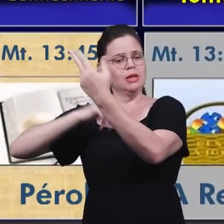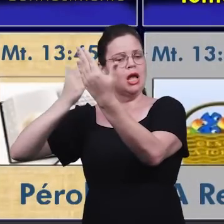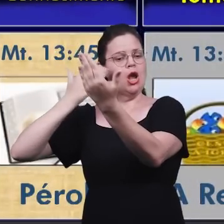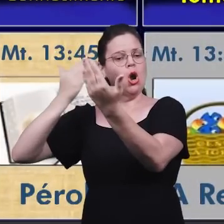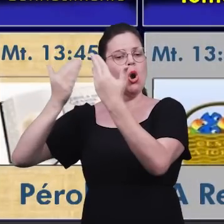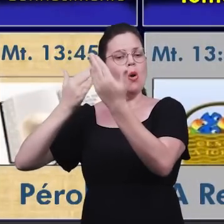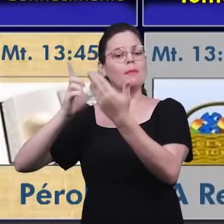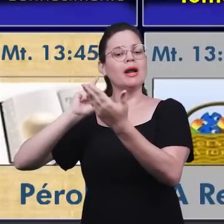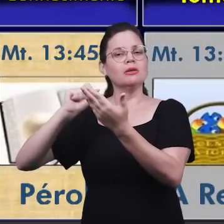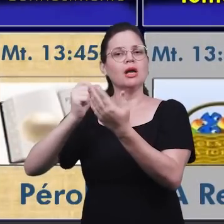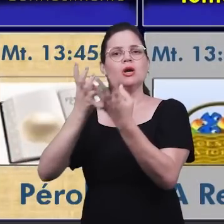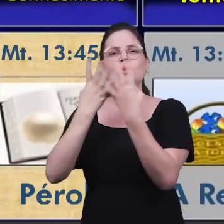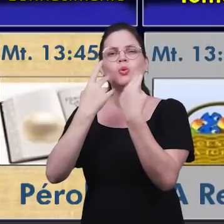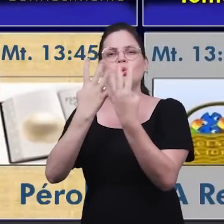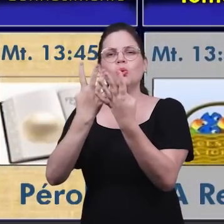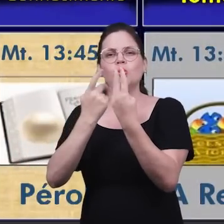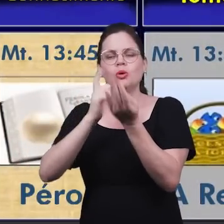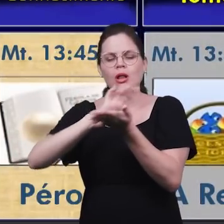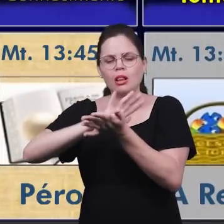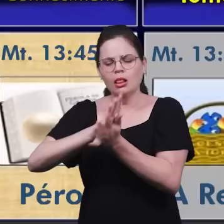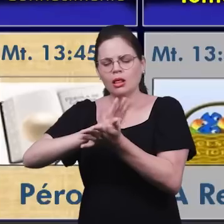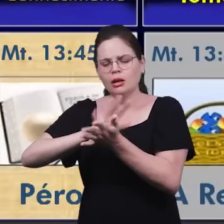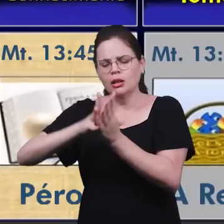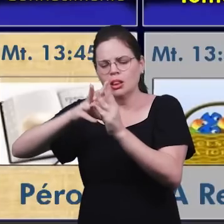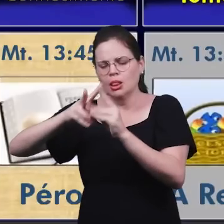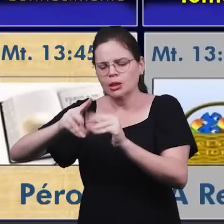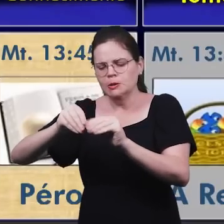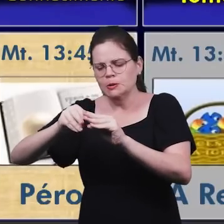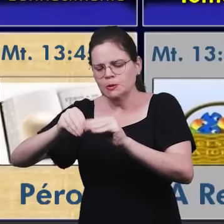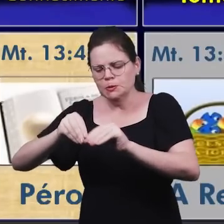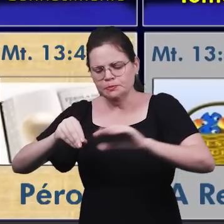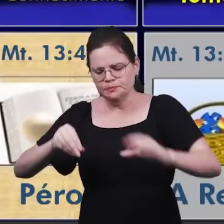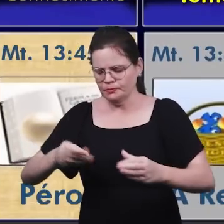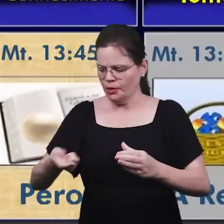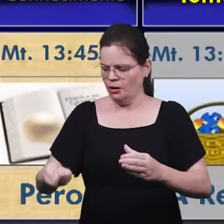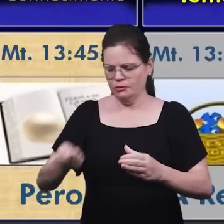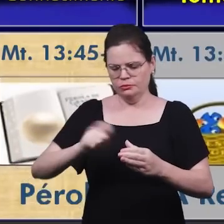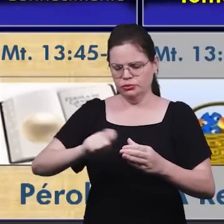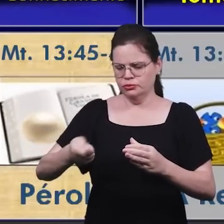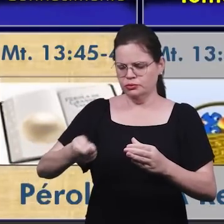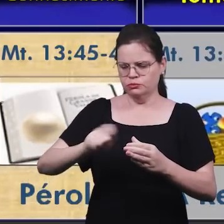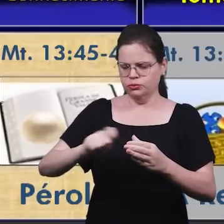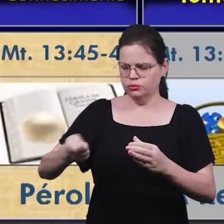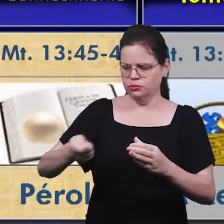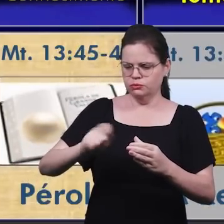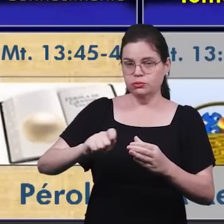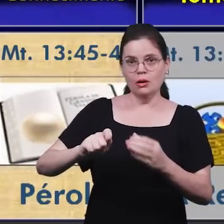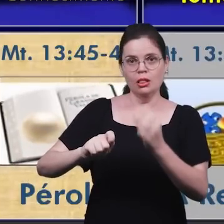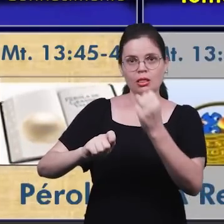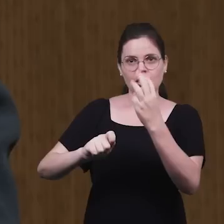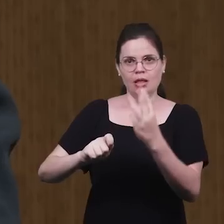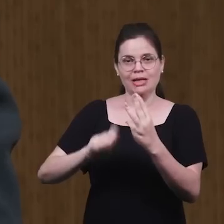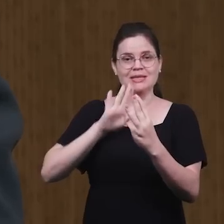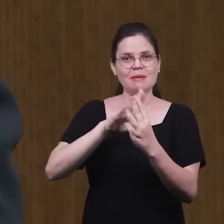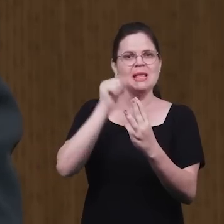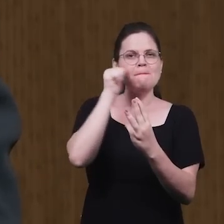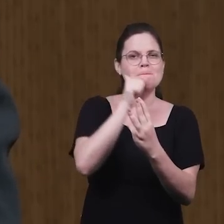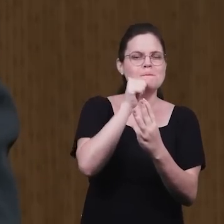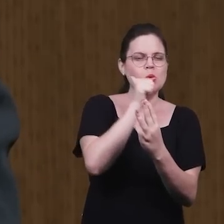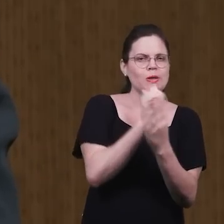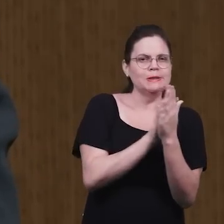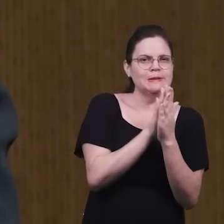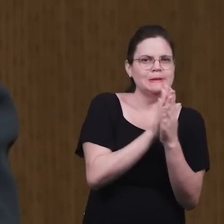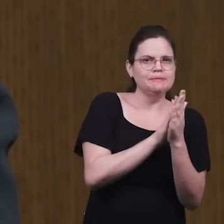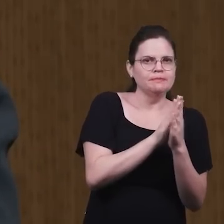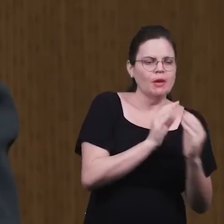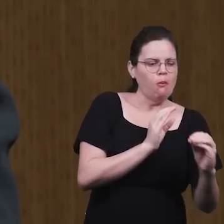massa. Então, isso está relacionado a uma expressão usada pelo Senhor Jesus na carta a Tiatira, quando se refere